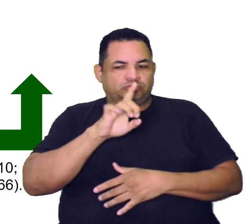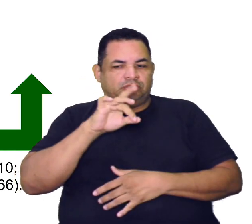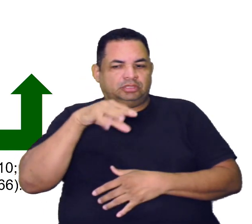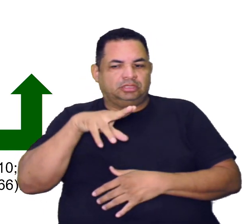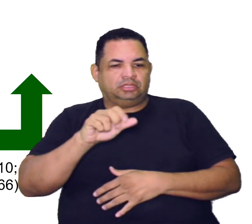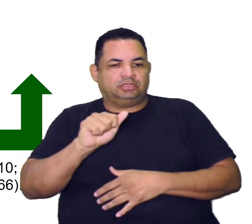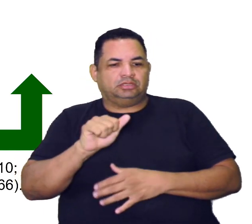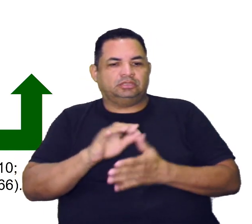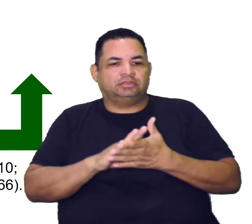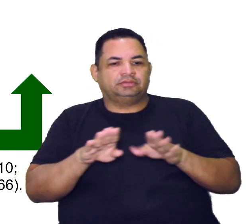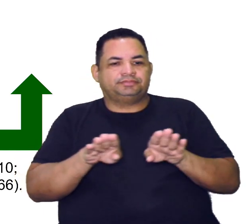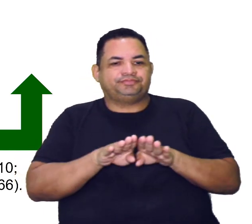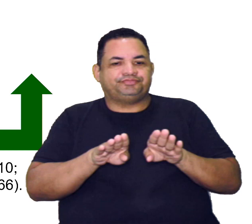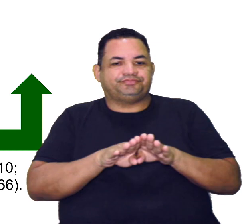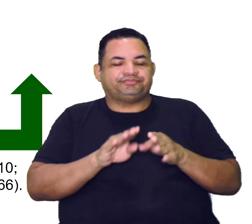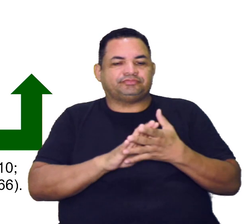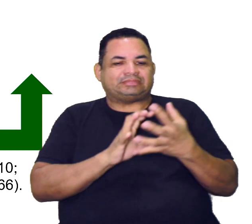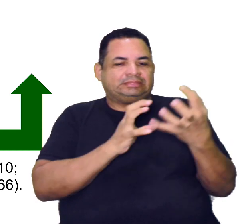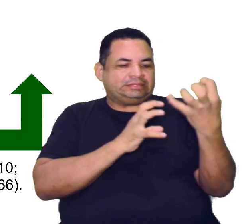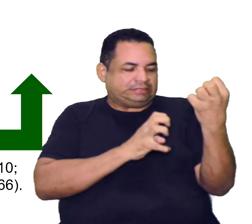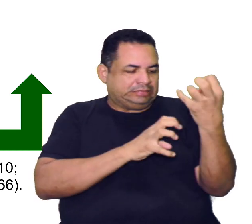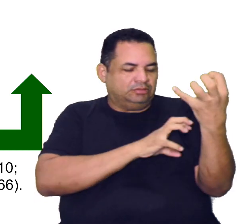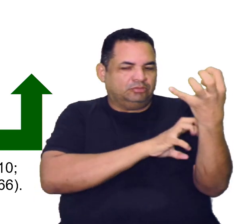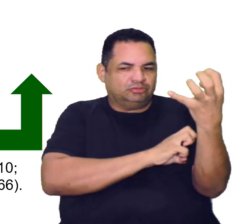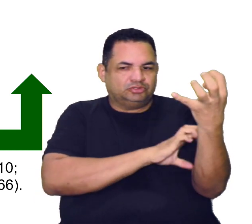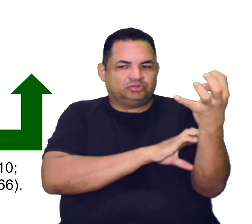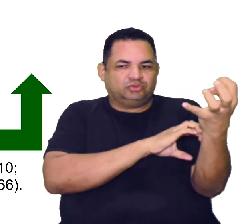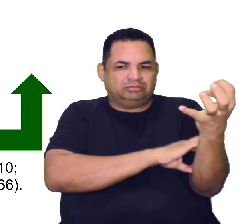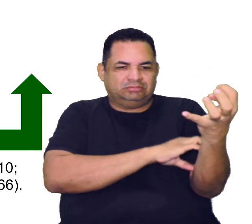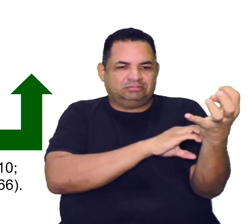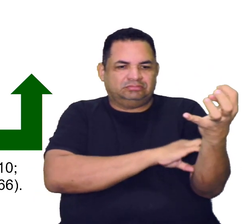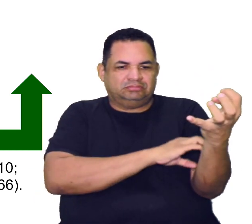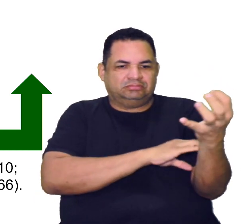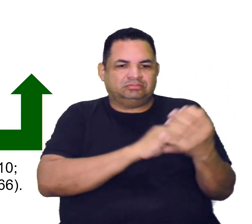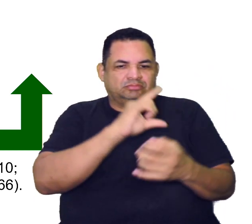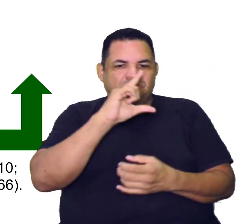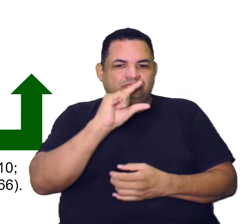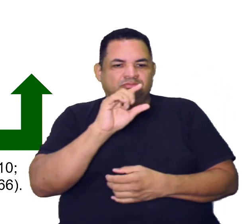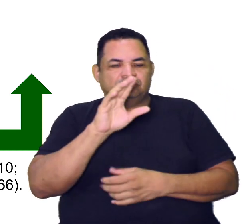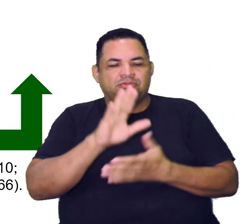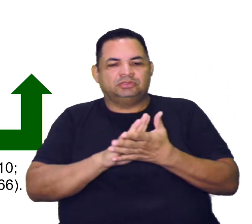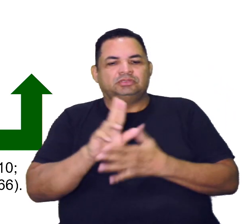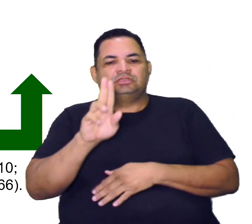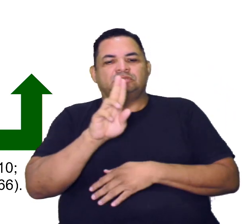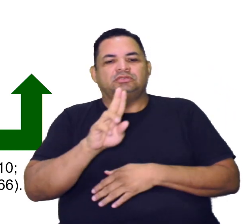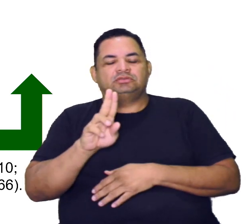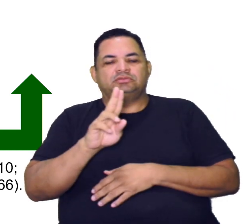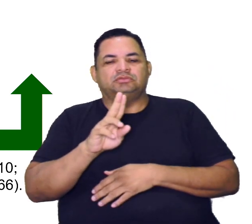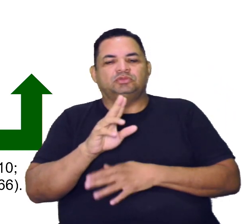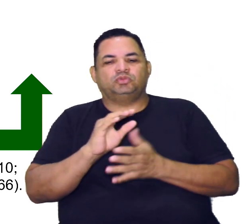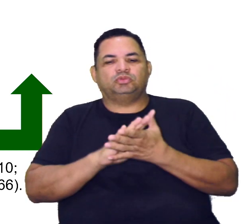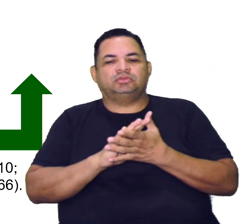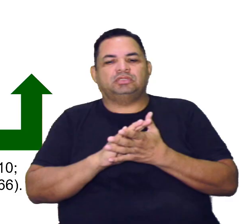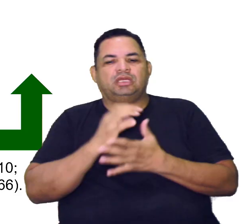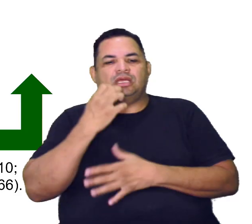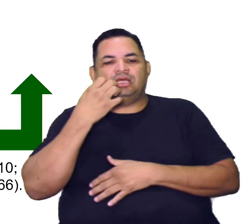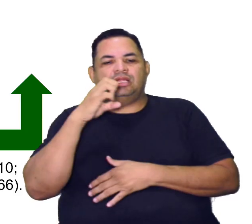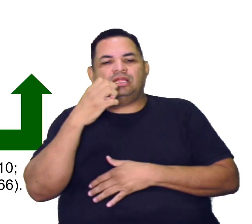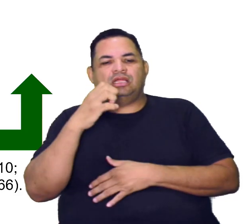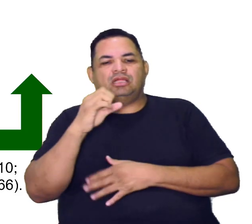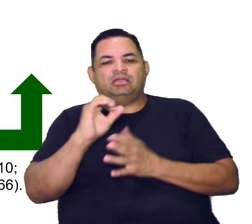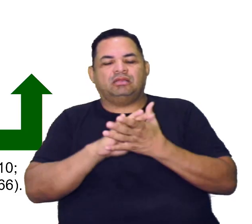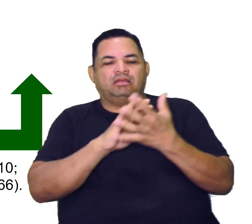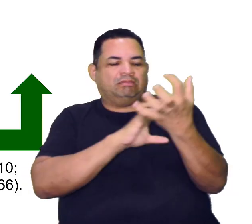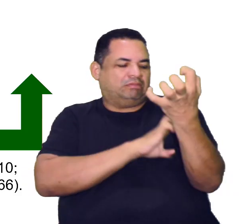gente também tem a causa da atrofia muscular, a diminuição da utilização da energia pelos músculos